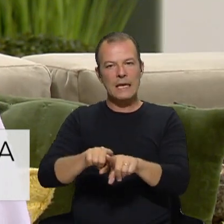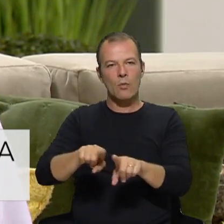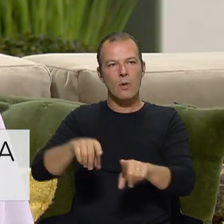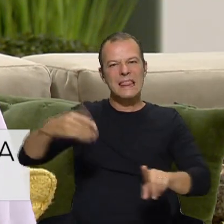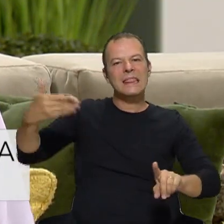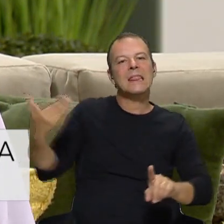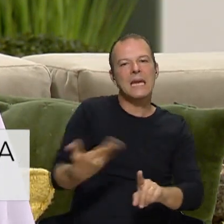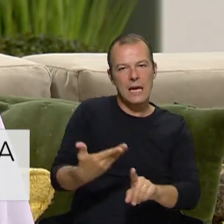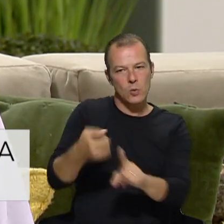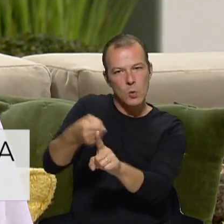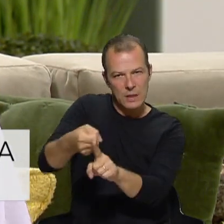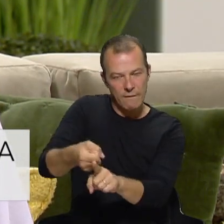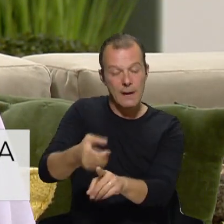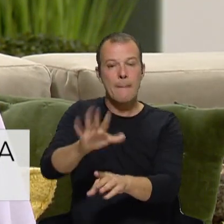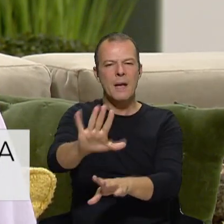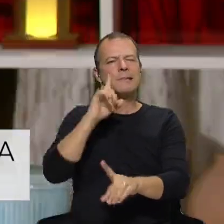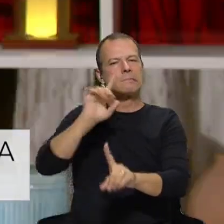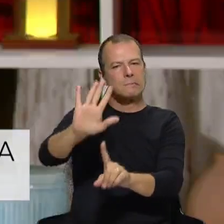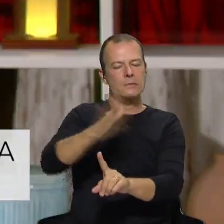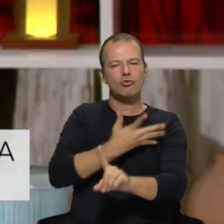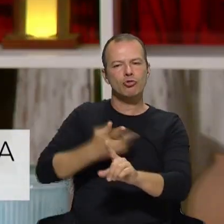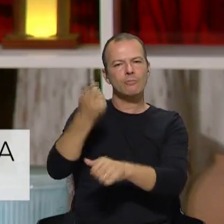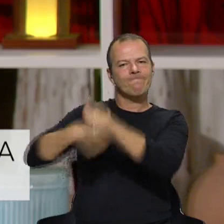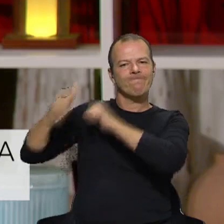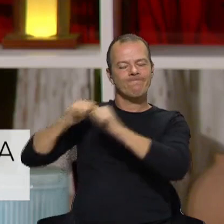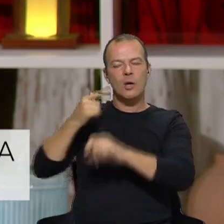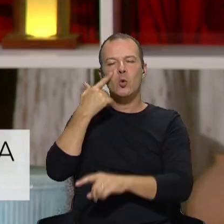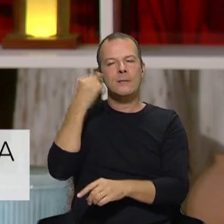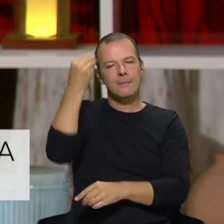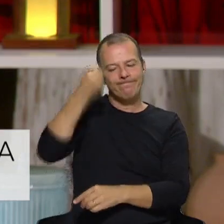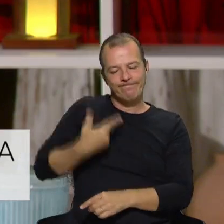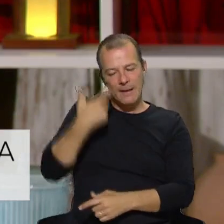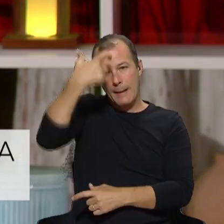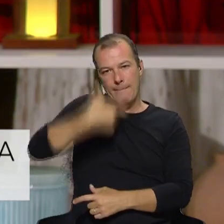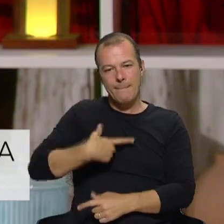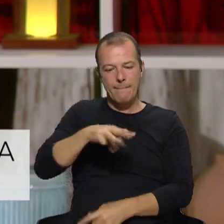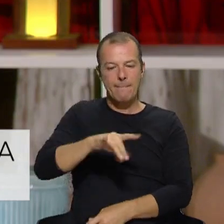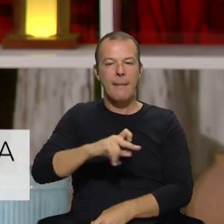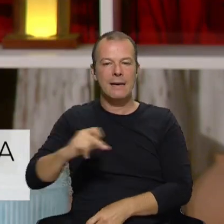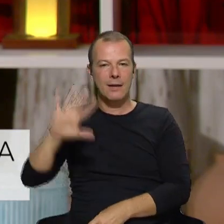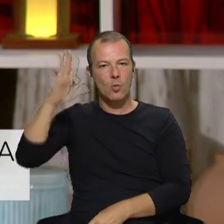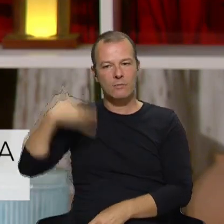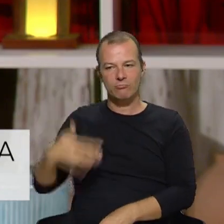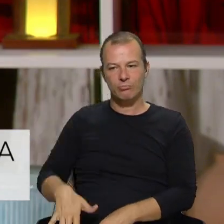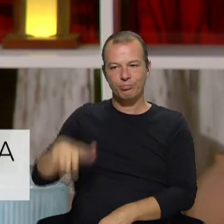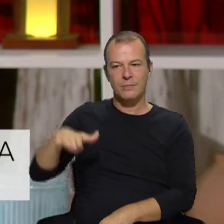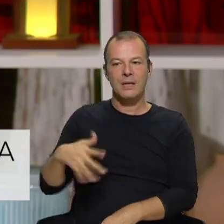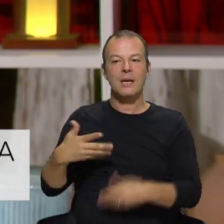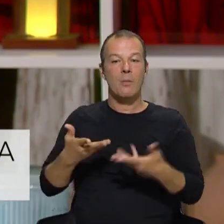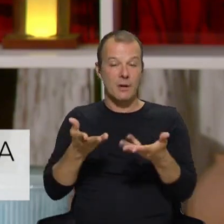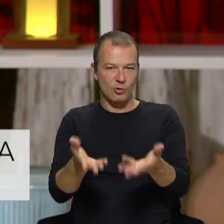não é? Exatamente. Bom, vamos voltar atrás e vamos conhecer um bocadinho da Marta. Como é que era a Marta na infância? Com uma ajuda muito grande da